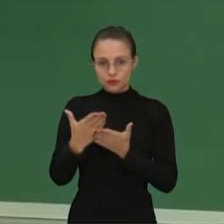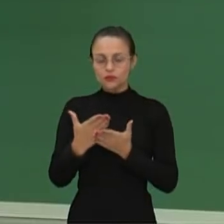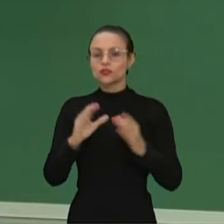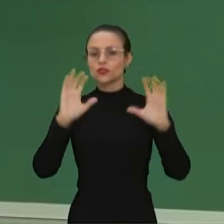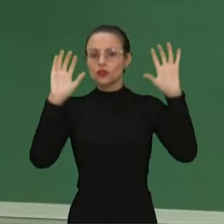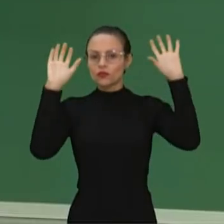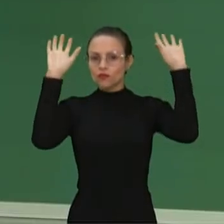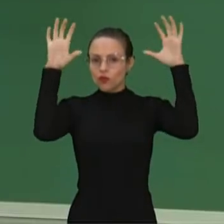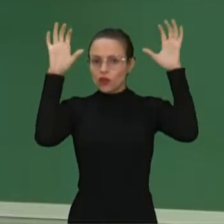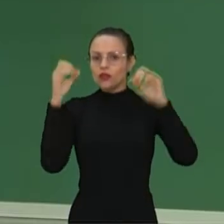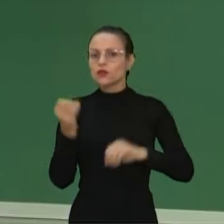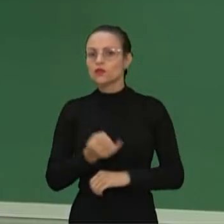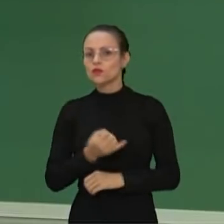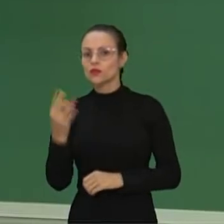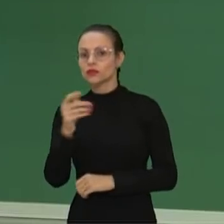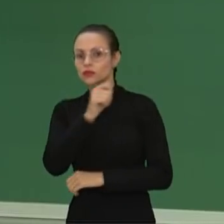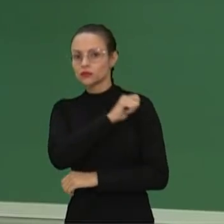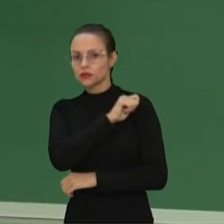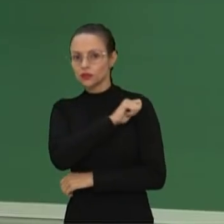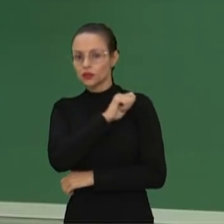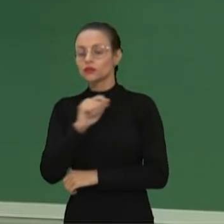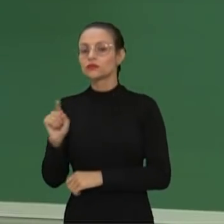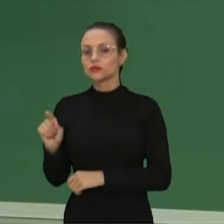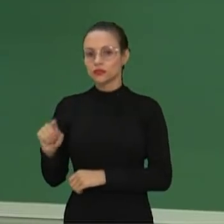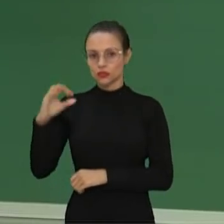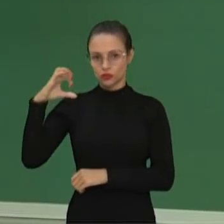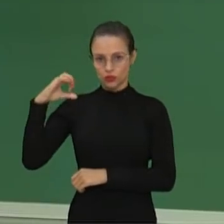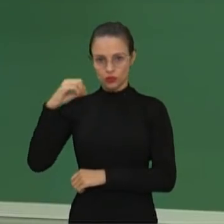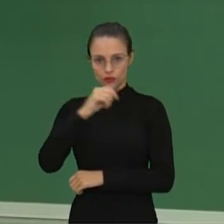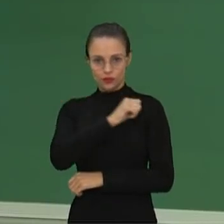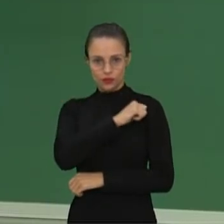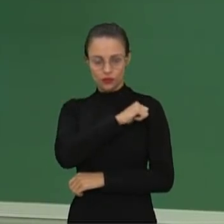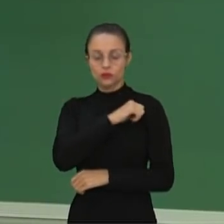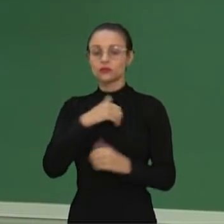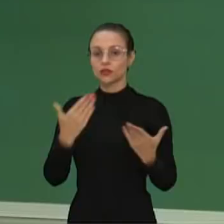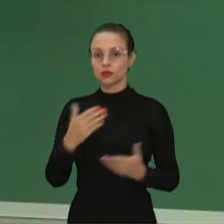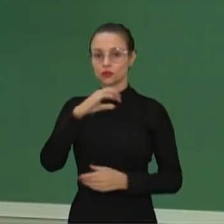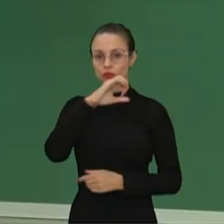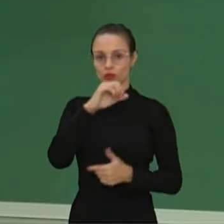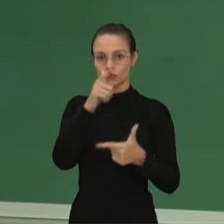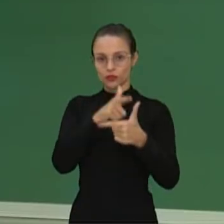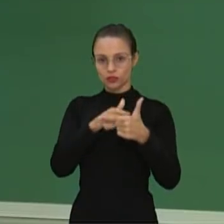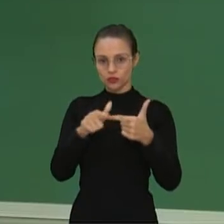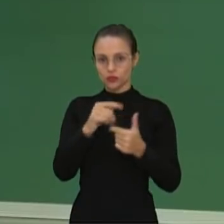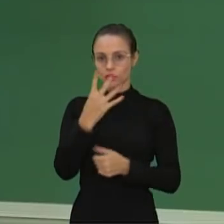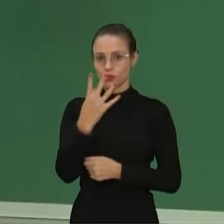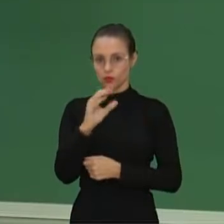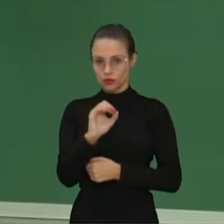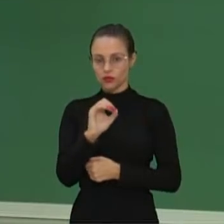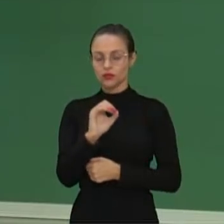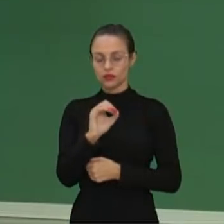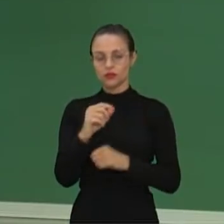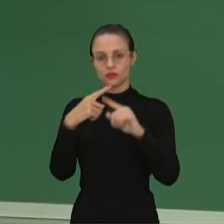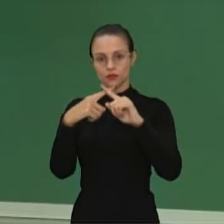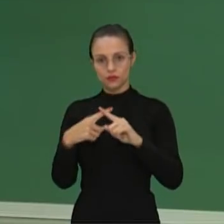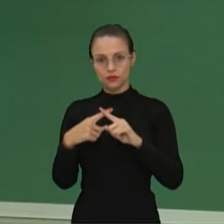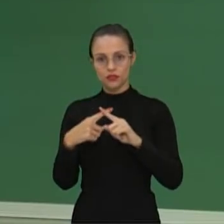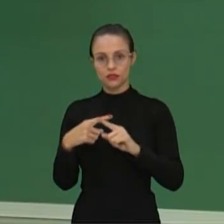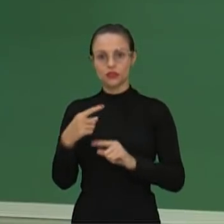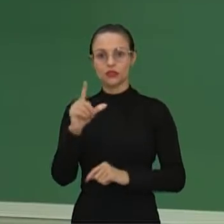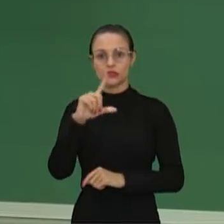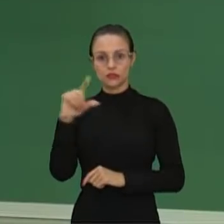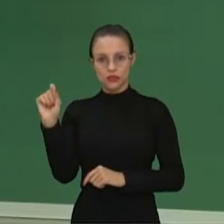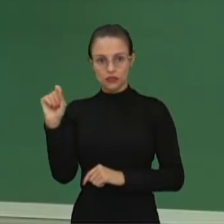vôlei. Vôlei são quantos alunos? Nós chegamos em 9 alunos. Então, 9 divididos por 40 vezes o